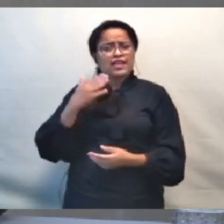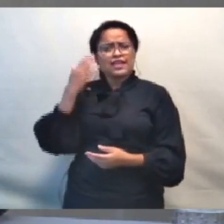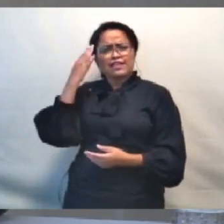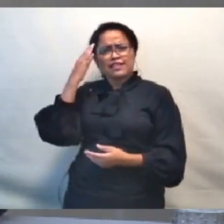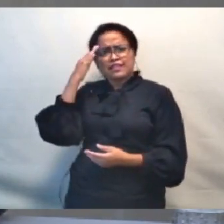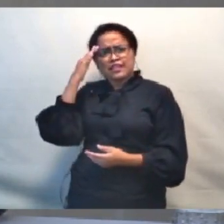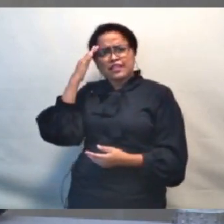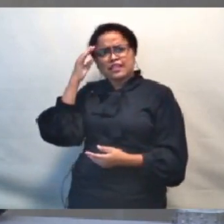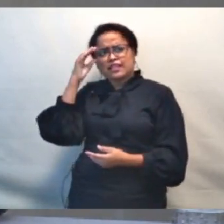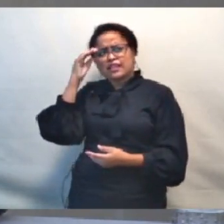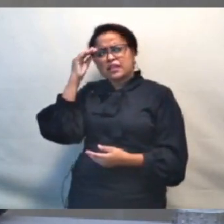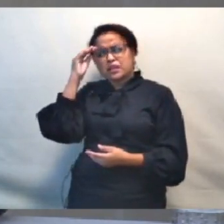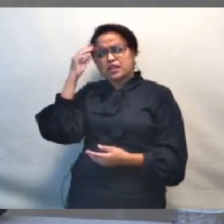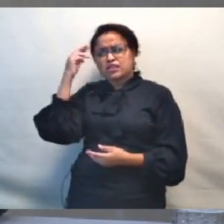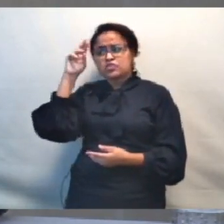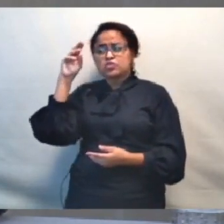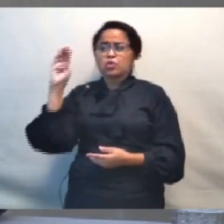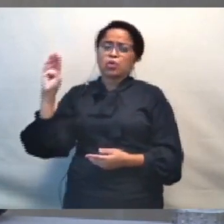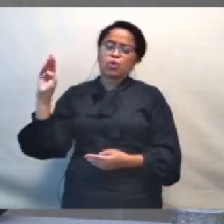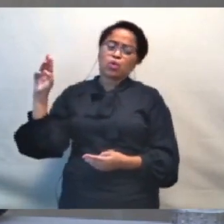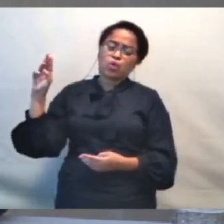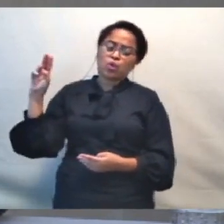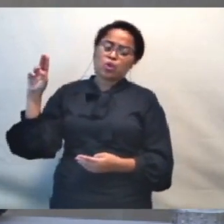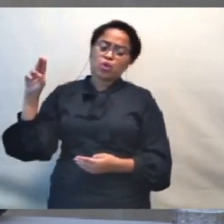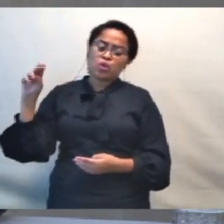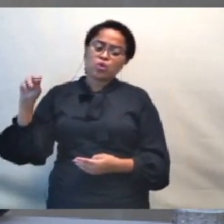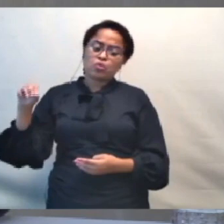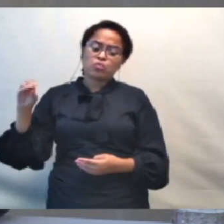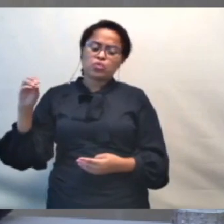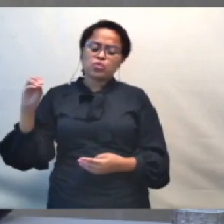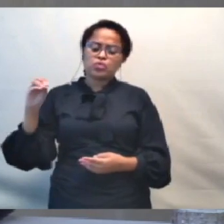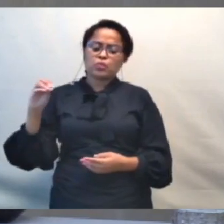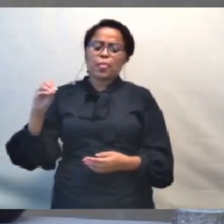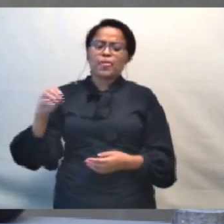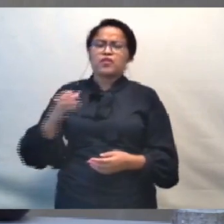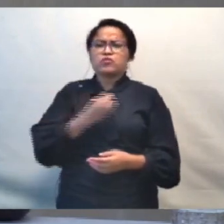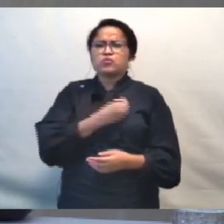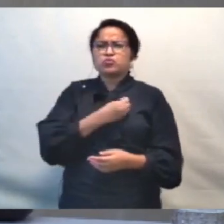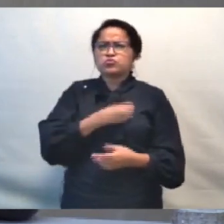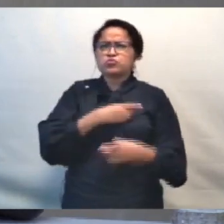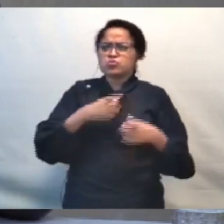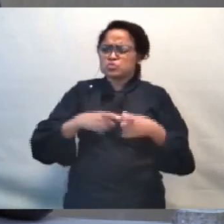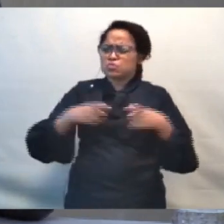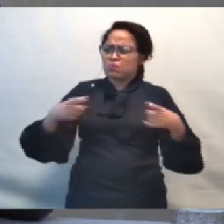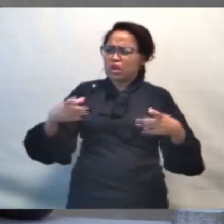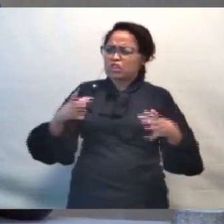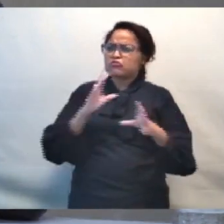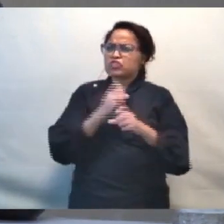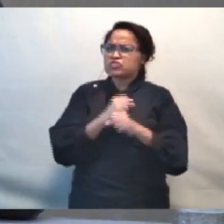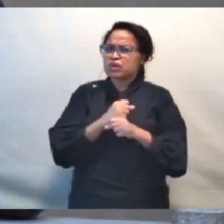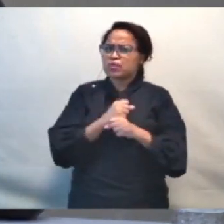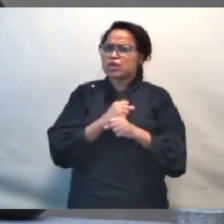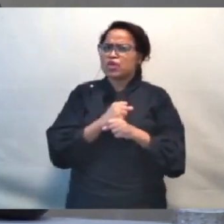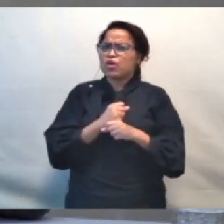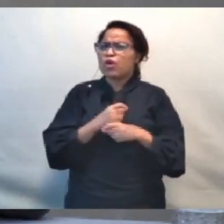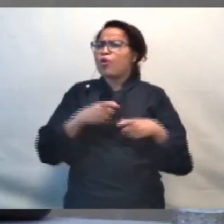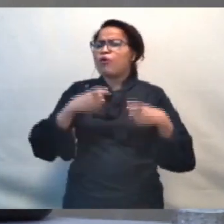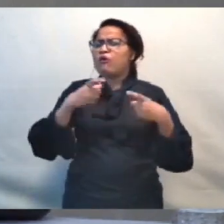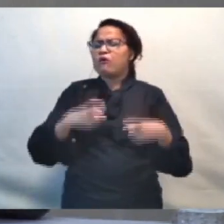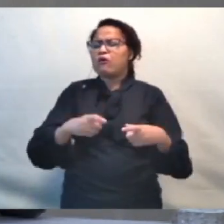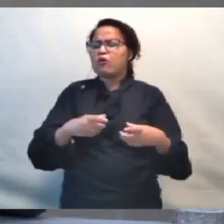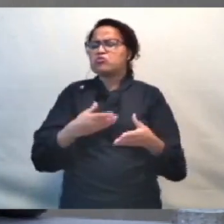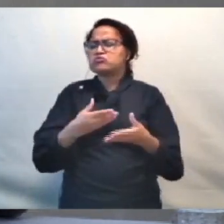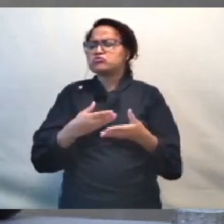para a gente, a partir dos números macro de fechamento, onde que sobrou de fato dinheiro analisando o orçamento.